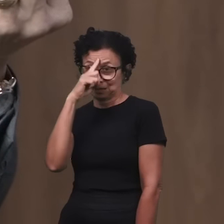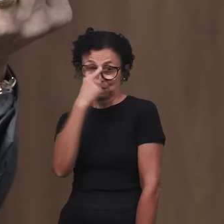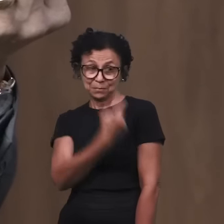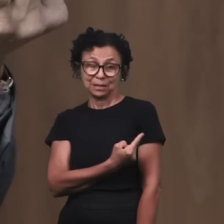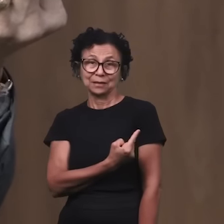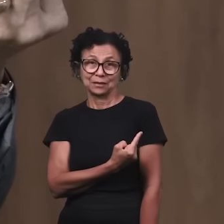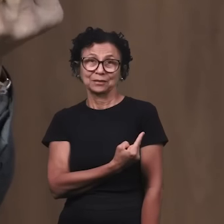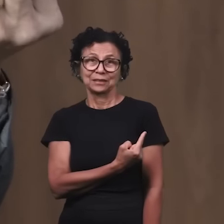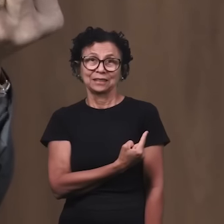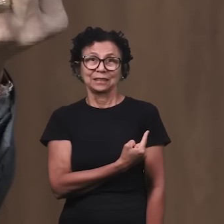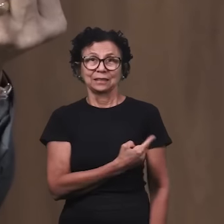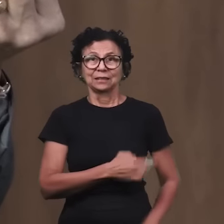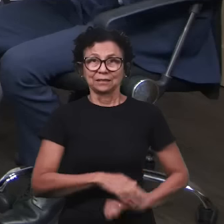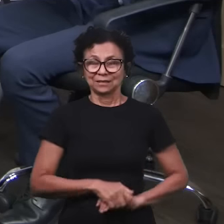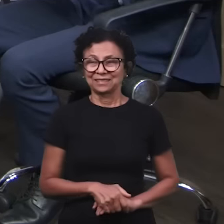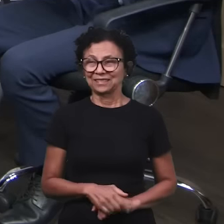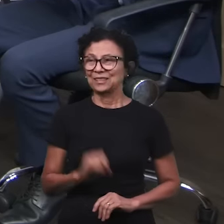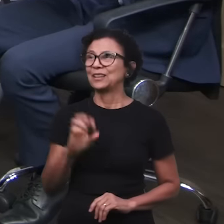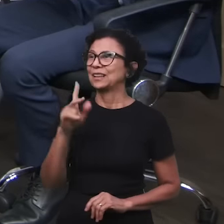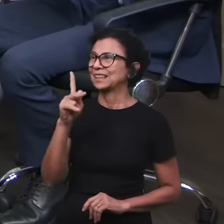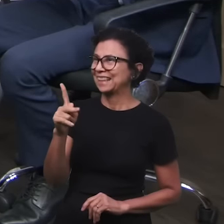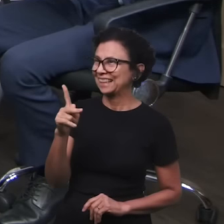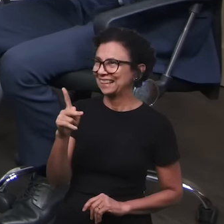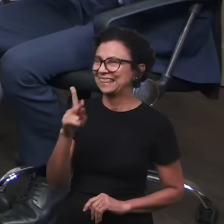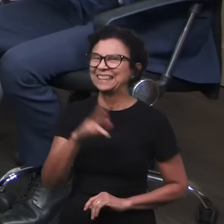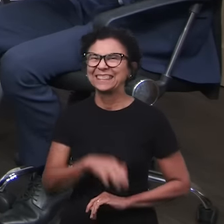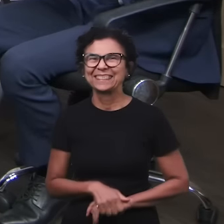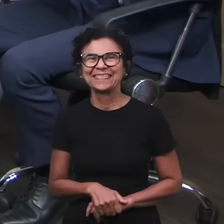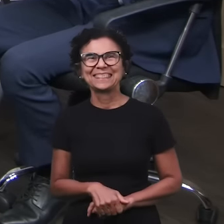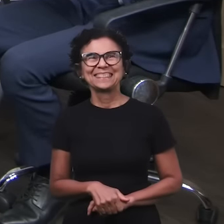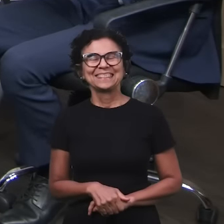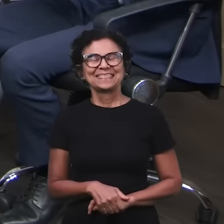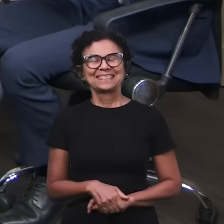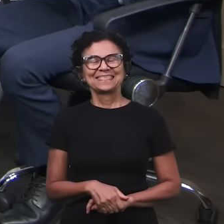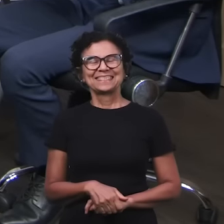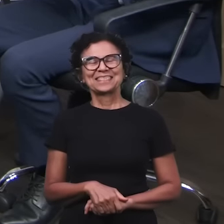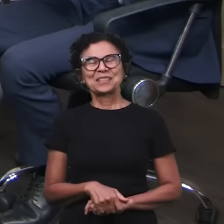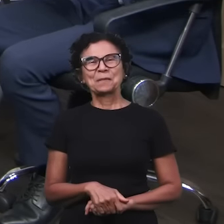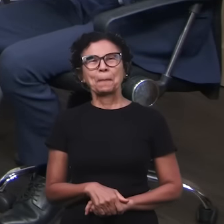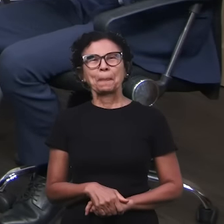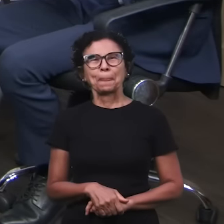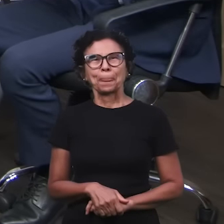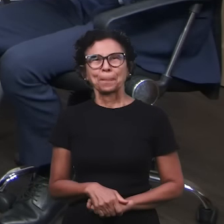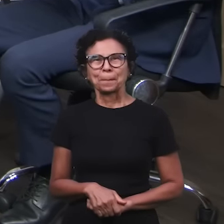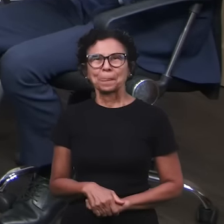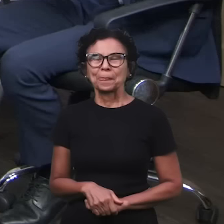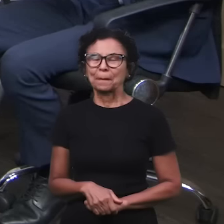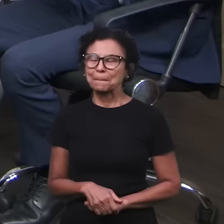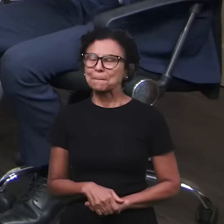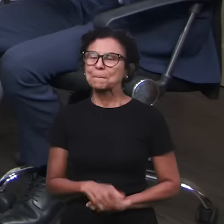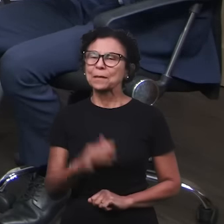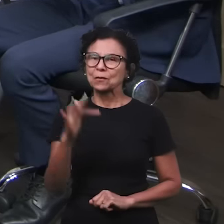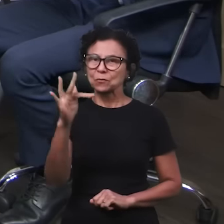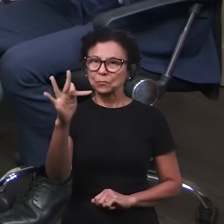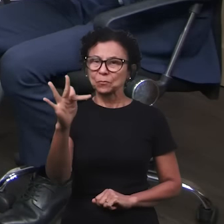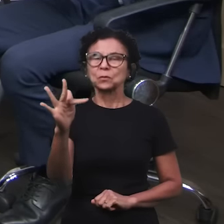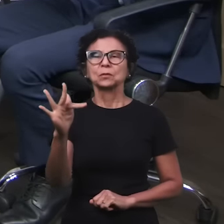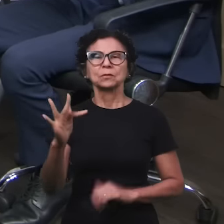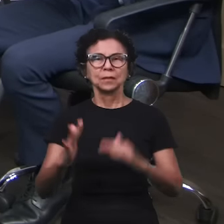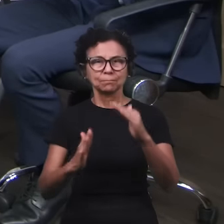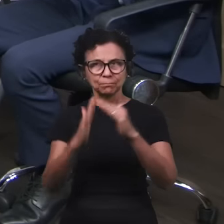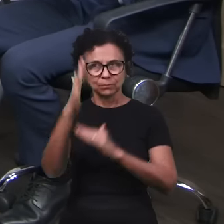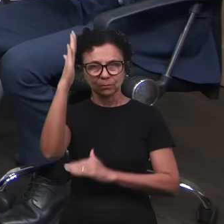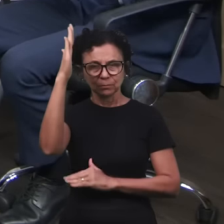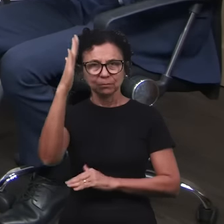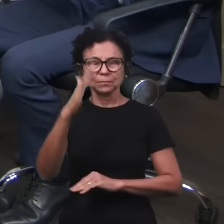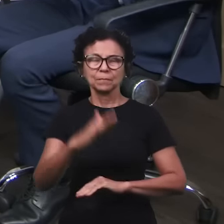Josias? Uhum. Então, tranquilo? Tranquilo. Então, ó, tranquilo. Então, esse futuro é muito promissor.